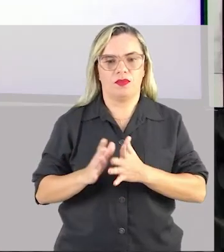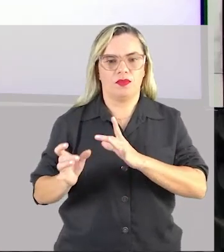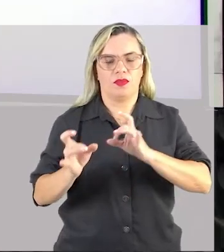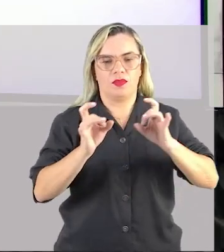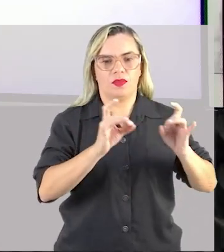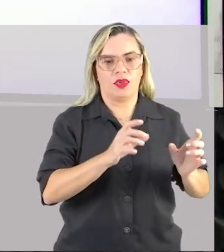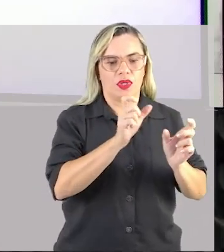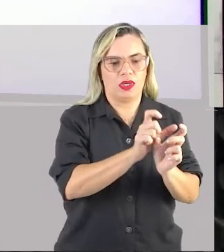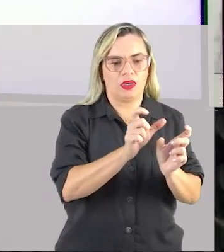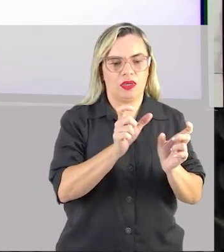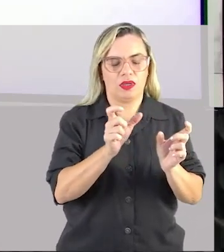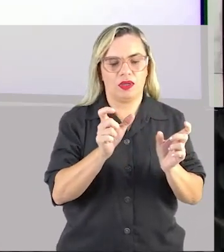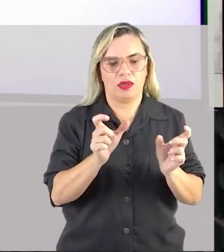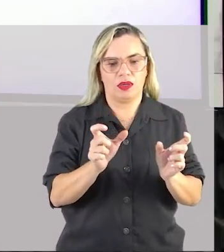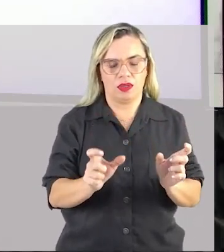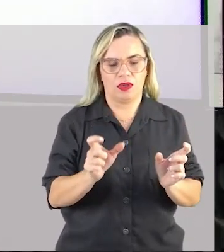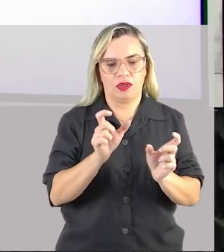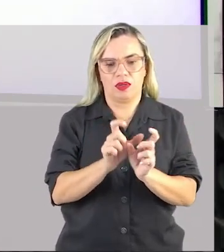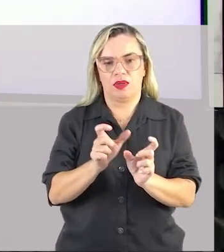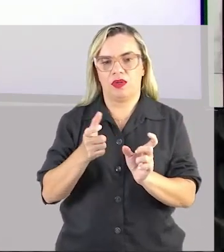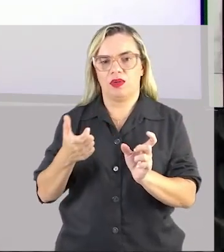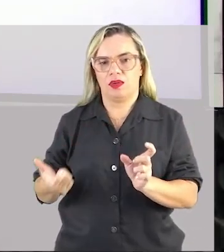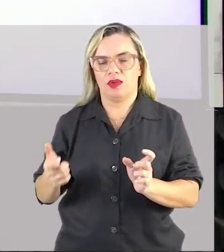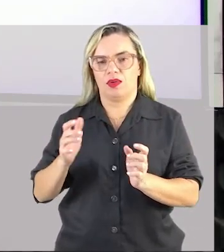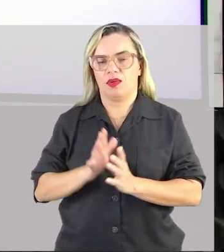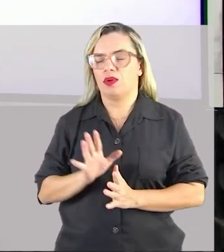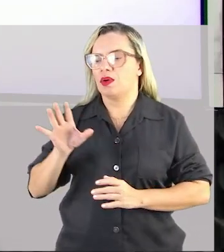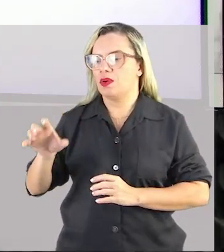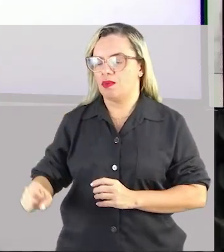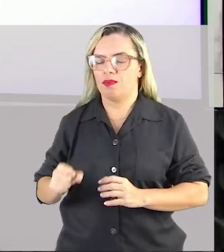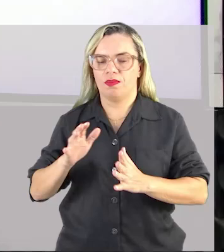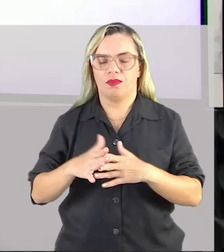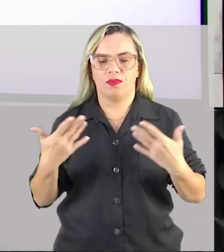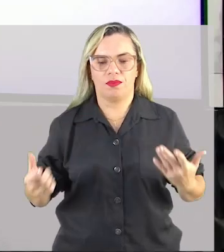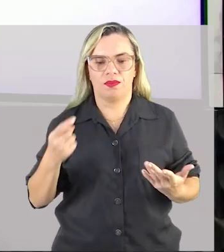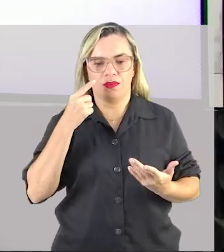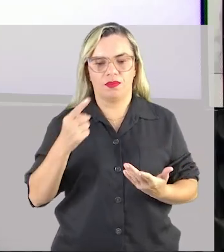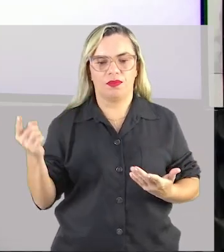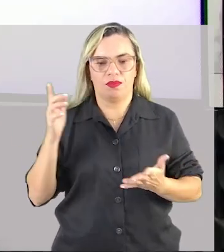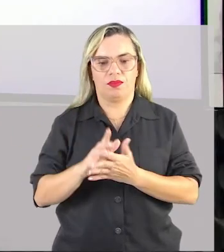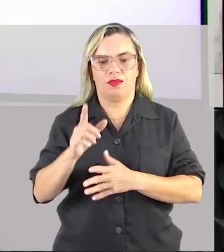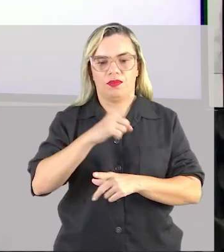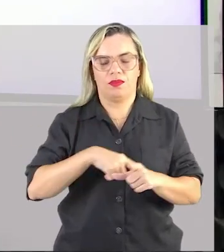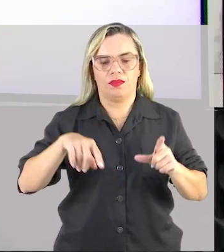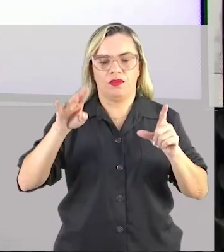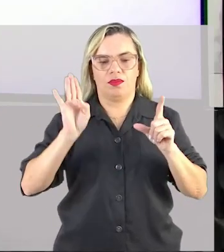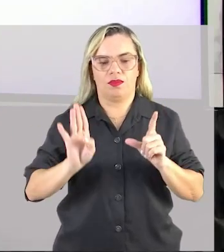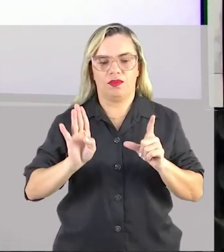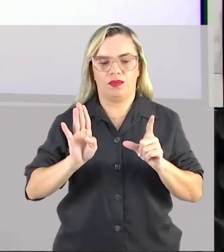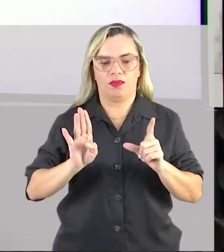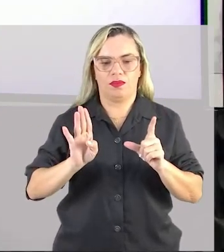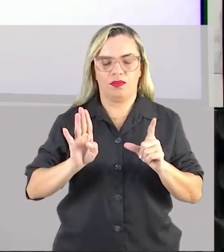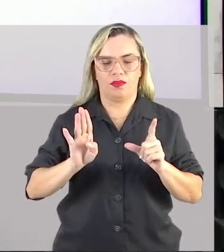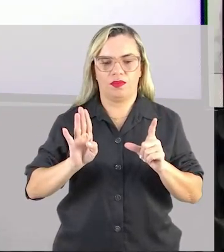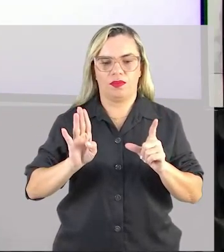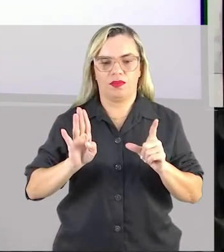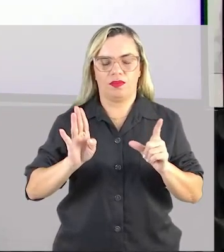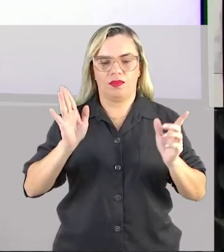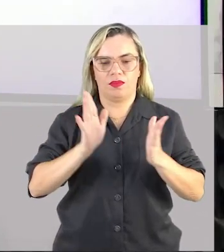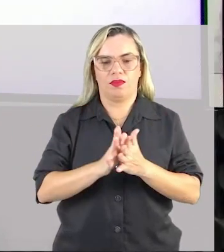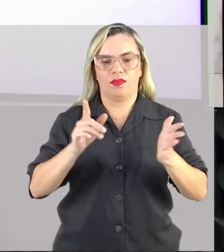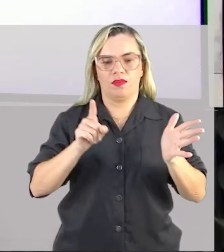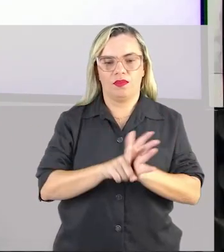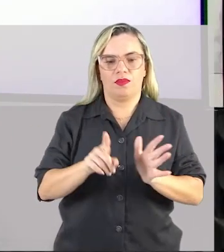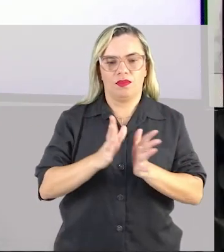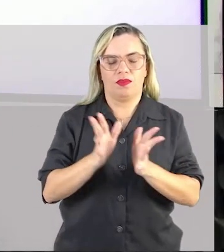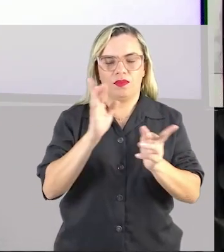e pegar novamente são sinônimos e antônimos. Portanto, a gente tem aqui o correto letra B. É uma das questões